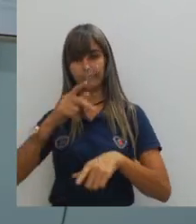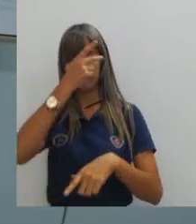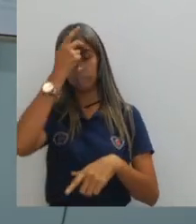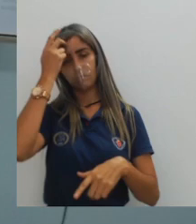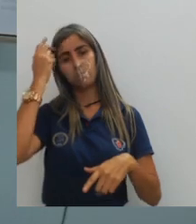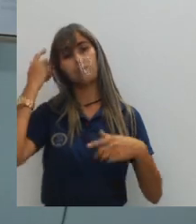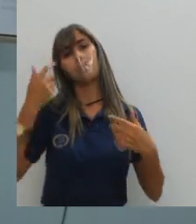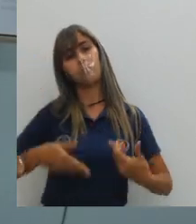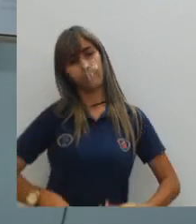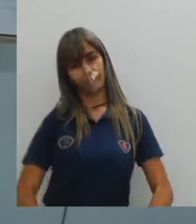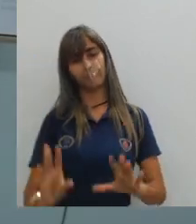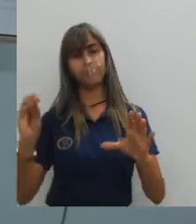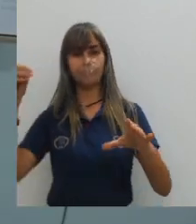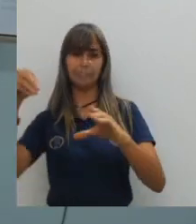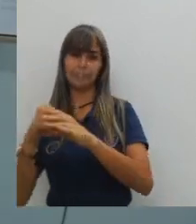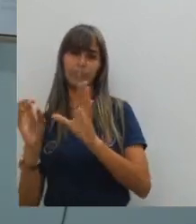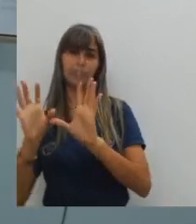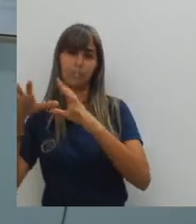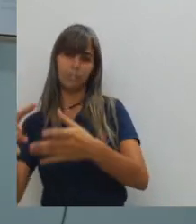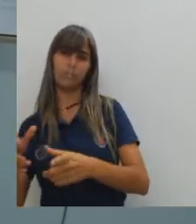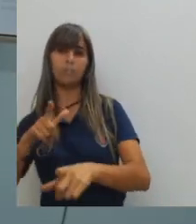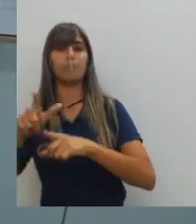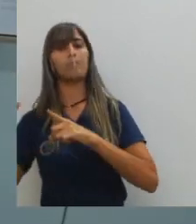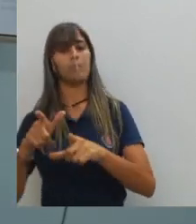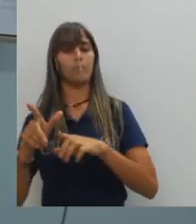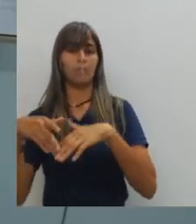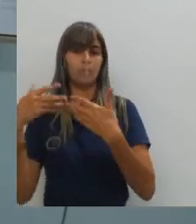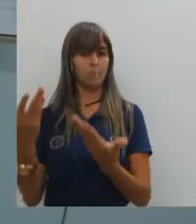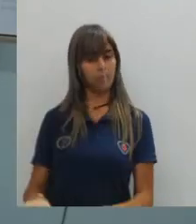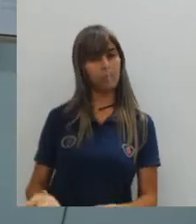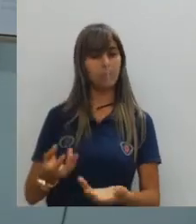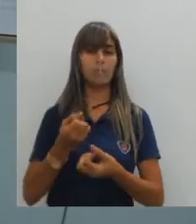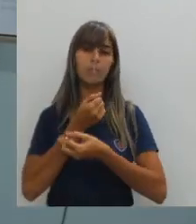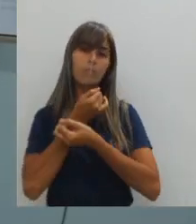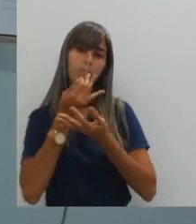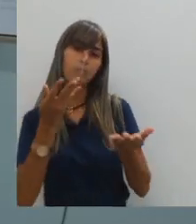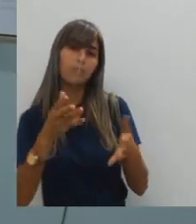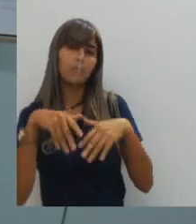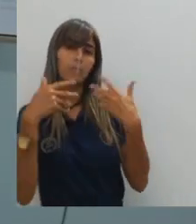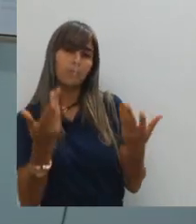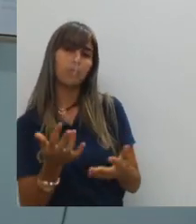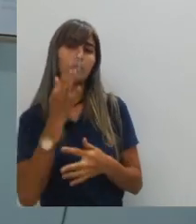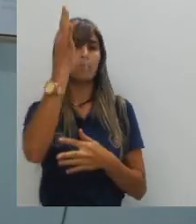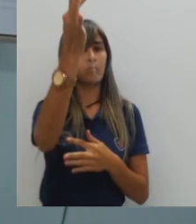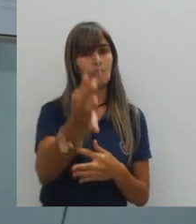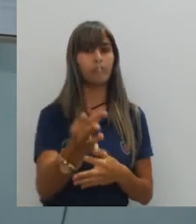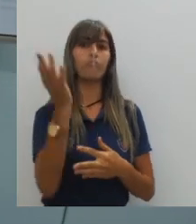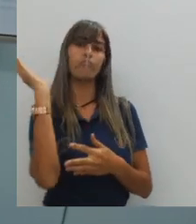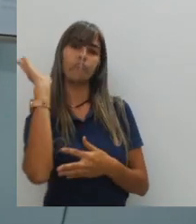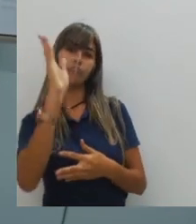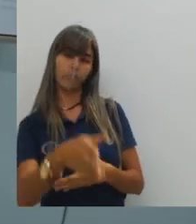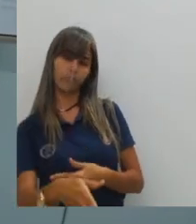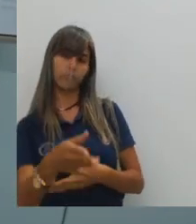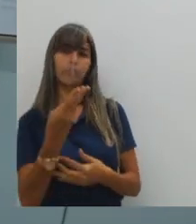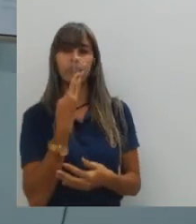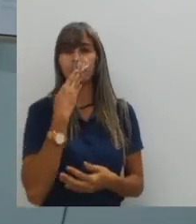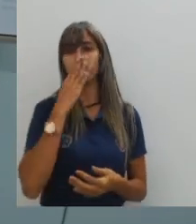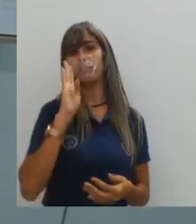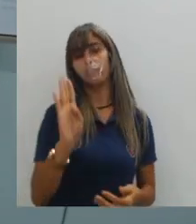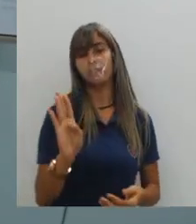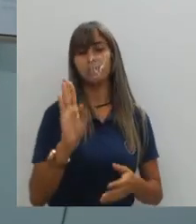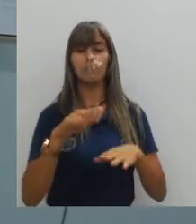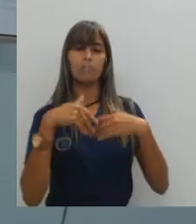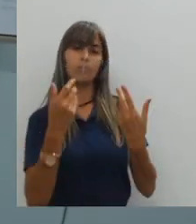nasceu para ser classe trabalhadora, ela será classe trabalhadora. Então, é como se fosse um destino que já fosse traçado, certo? Então,